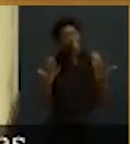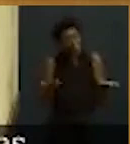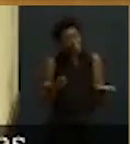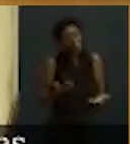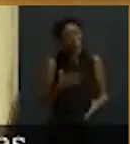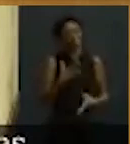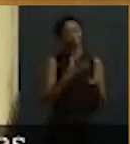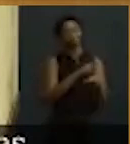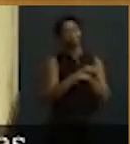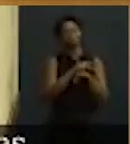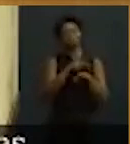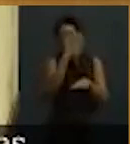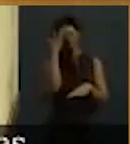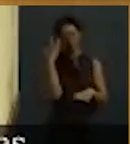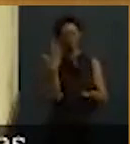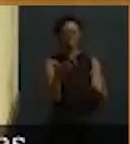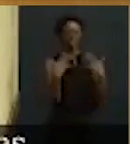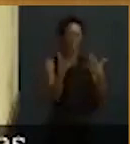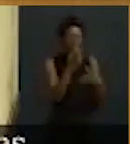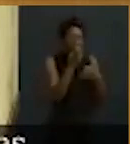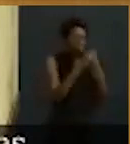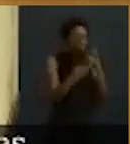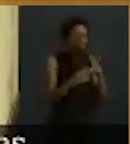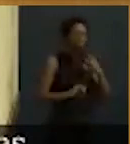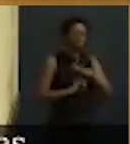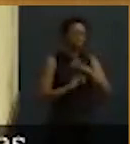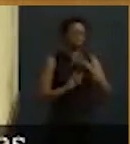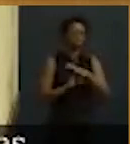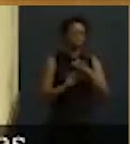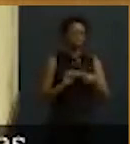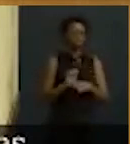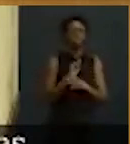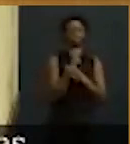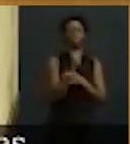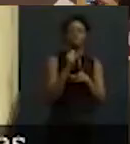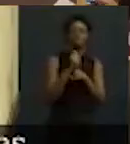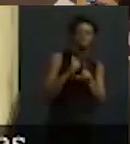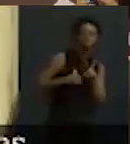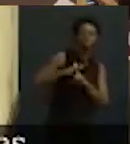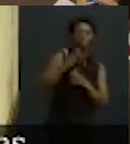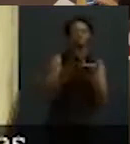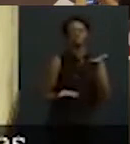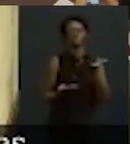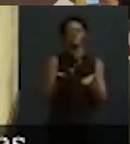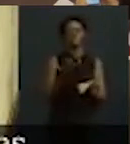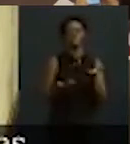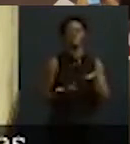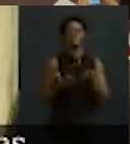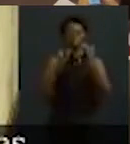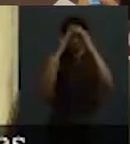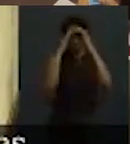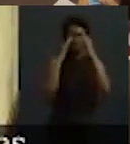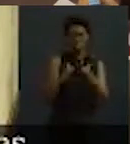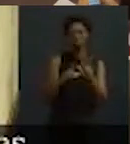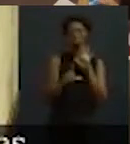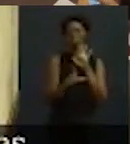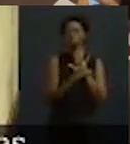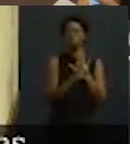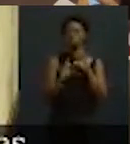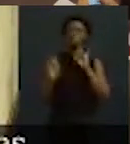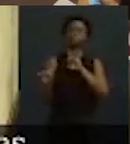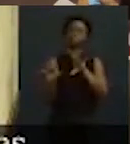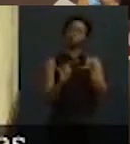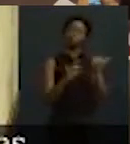de todos aqueles que vêm na instituição, a garantia de uma sociedade mais equilibrada e cumpridora das leis, em